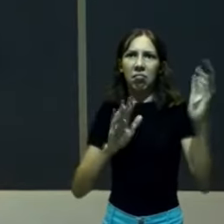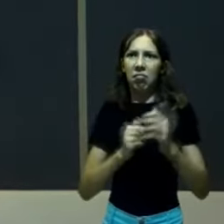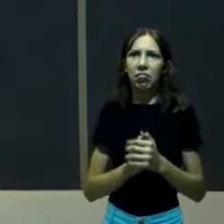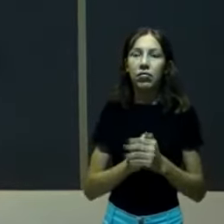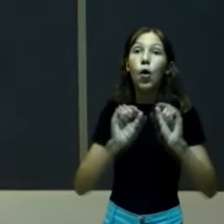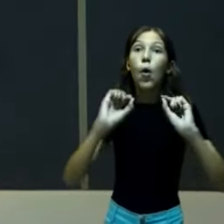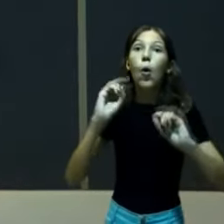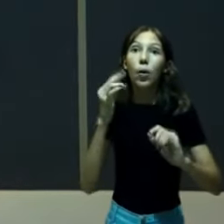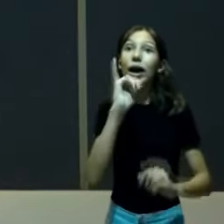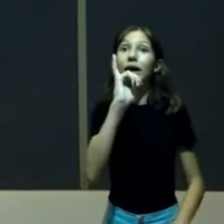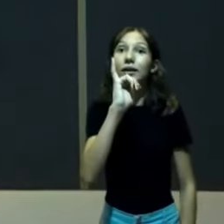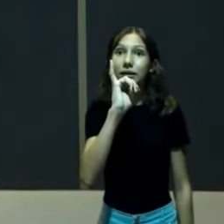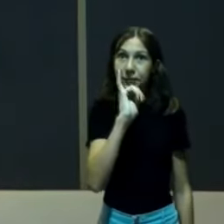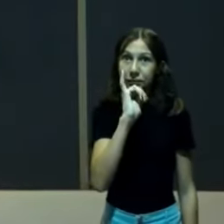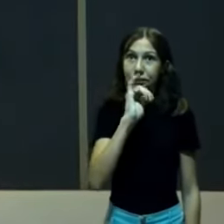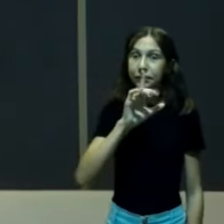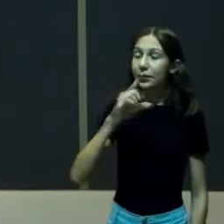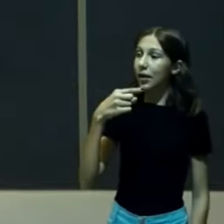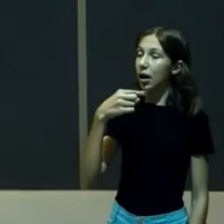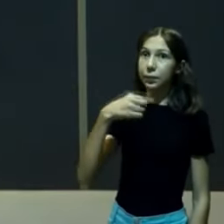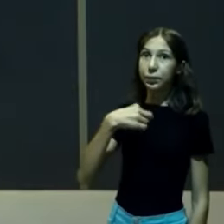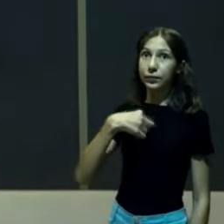promessa? Ah, eu conheço alguns.